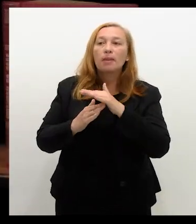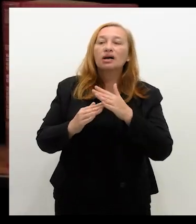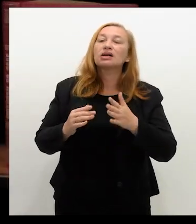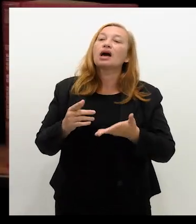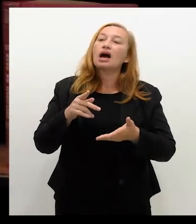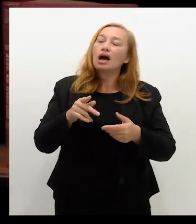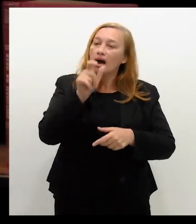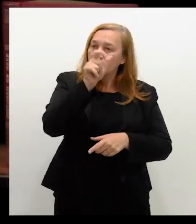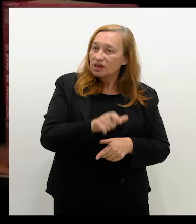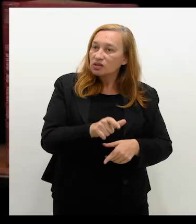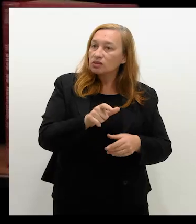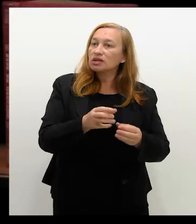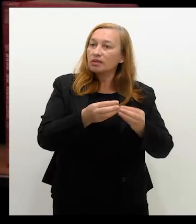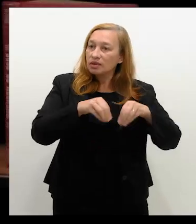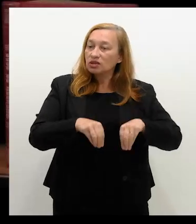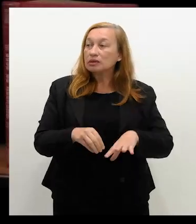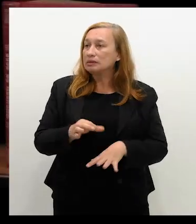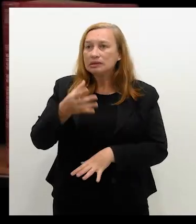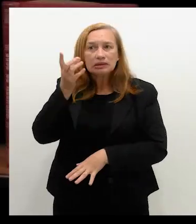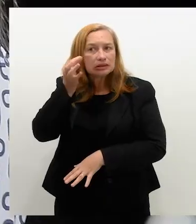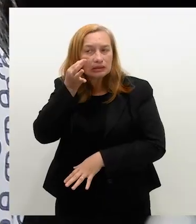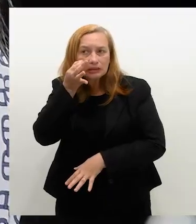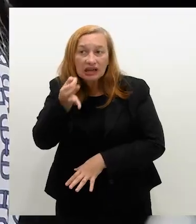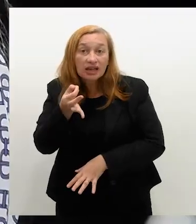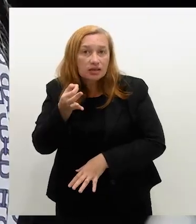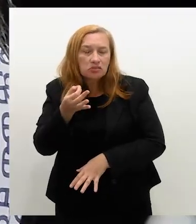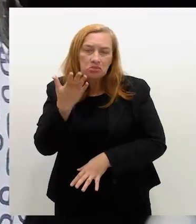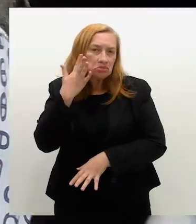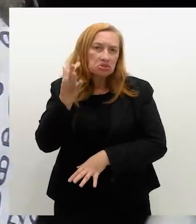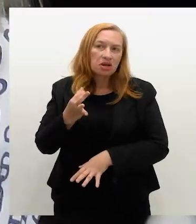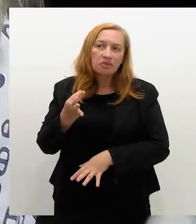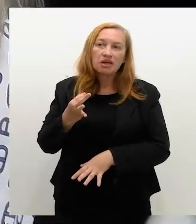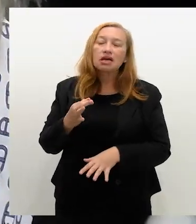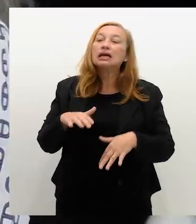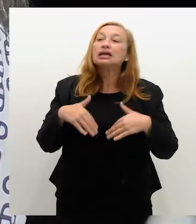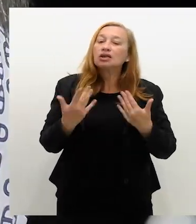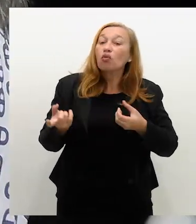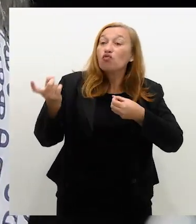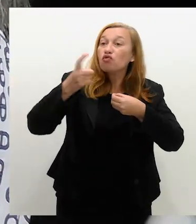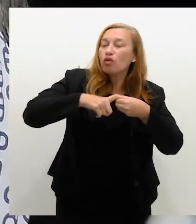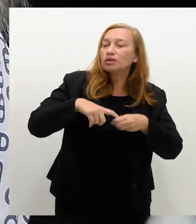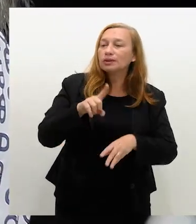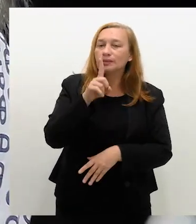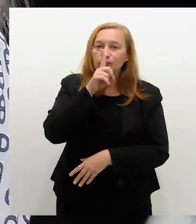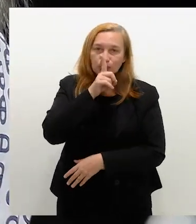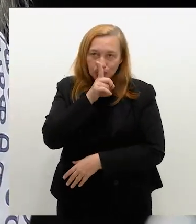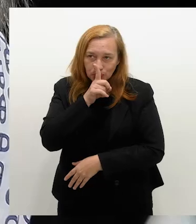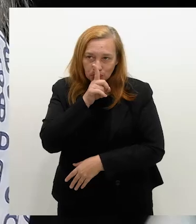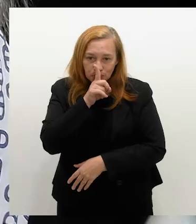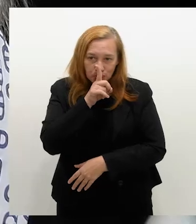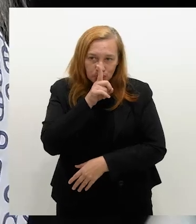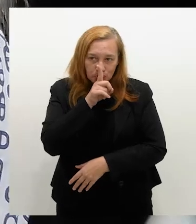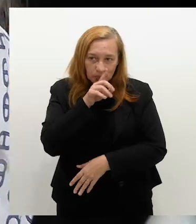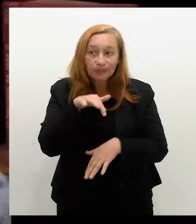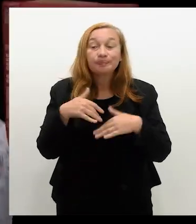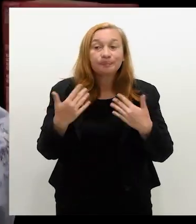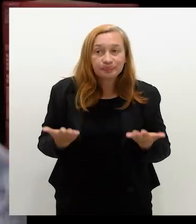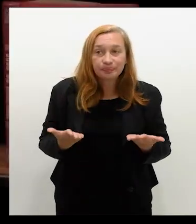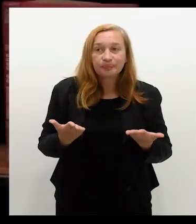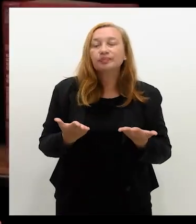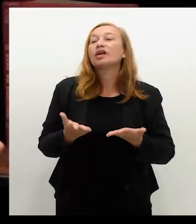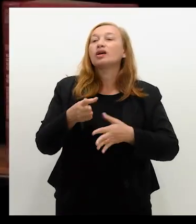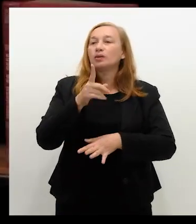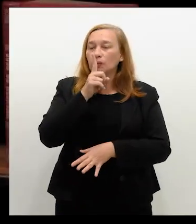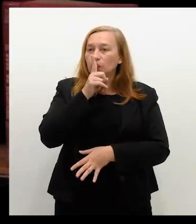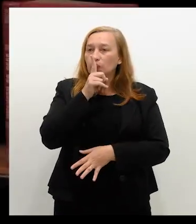está cometendo uma infração. Nossa, interessantíssimo. Eu nunca tinha ouvido falar nisso. Mas então, voltando para o silêncio... Isso, então, a